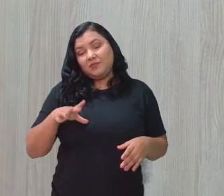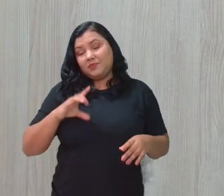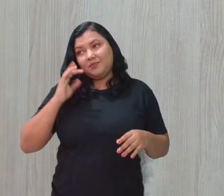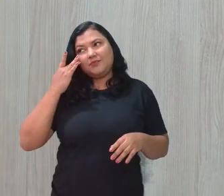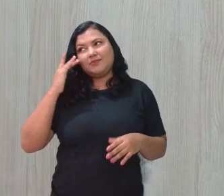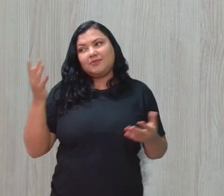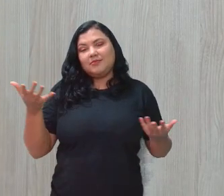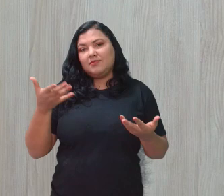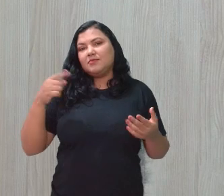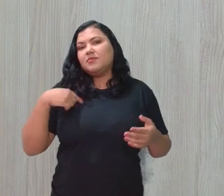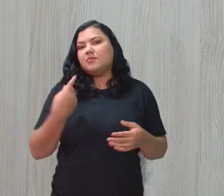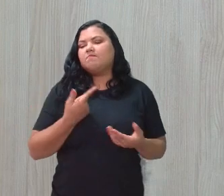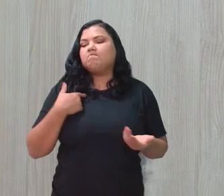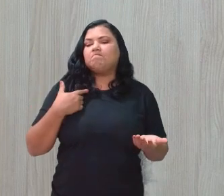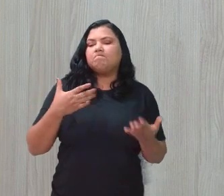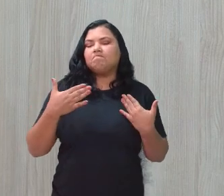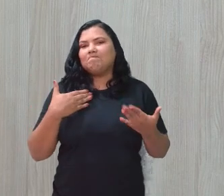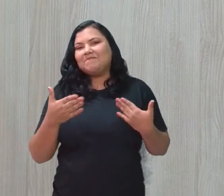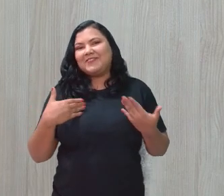gente vai argumentar